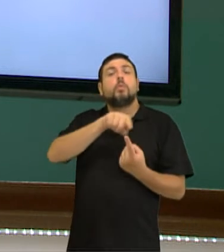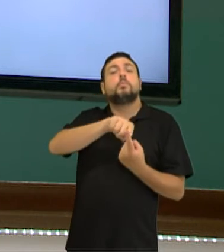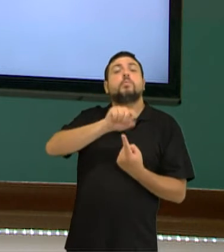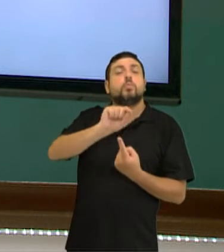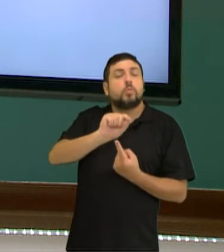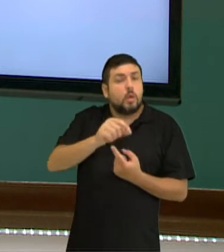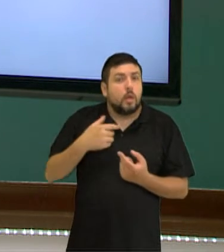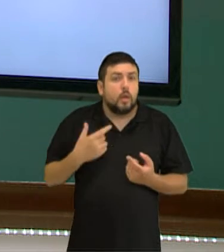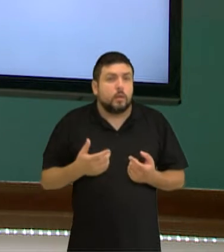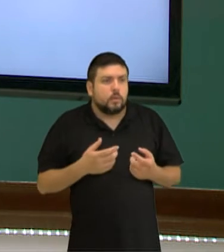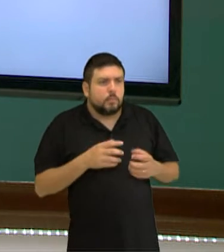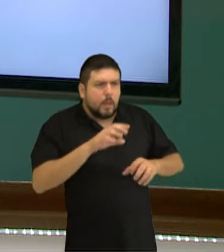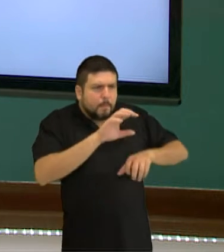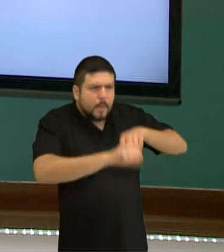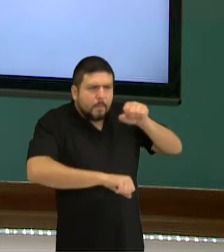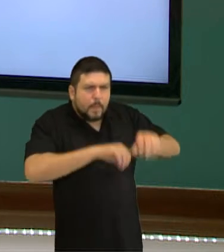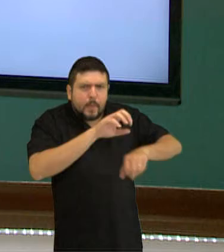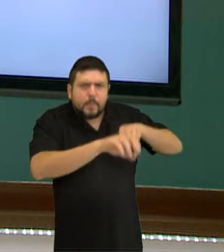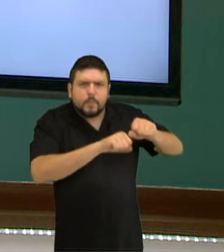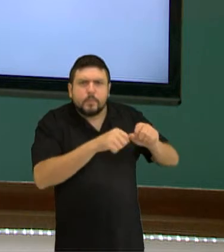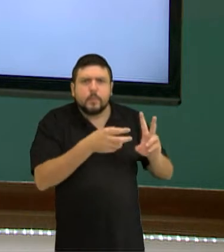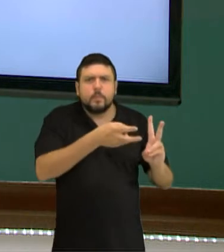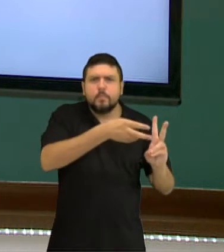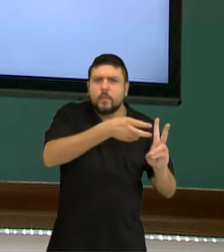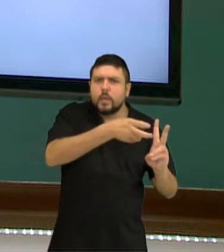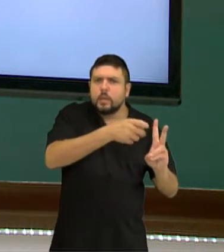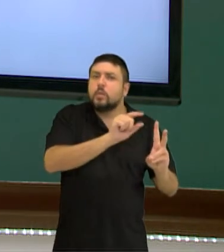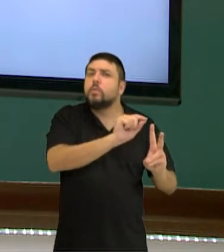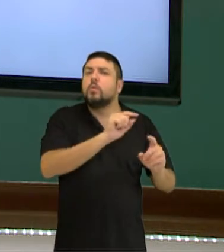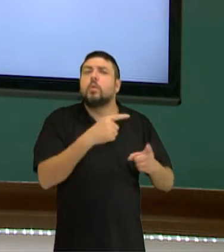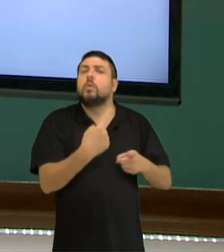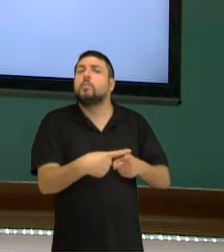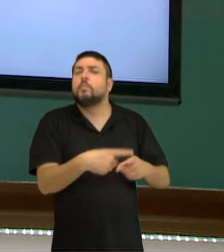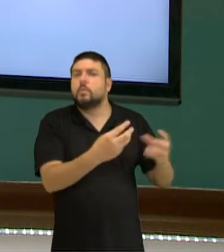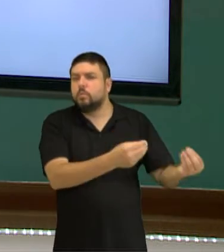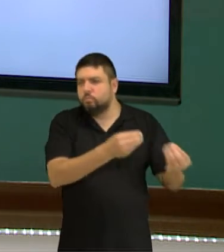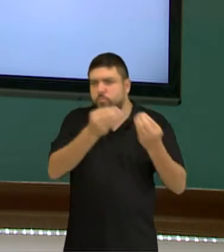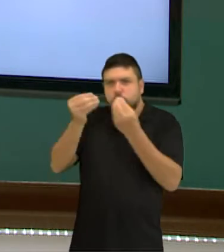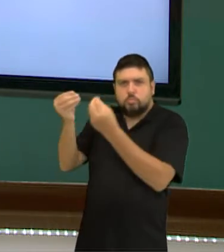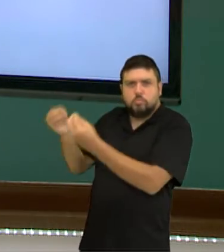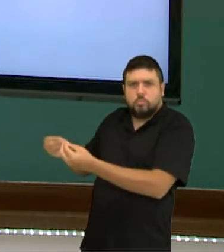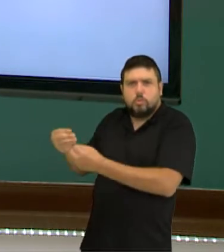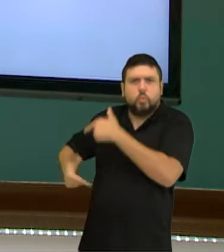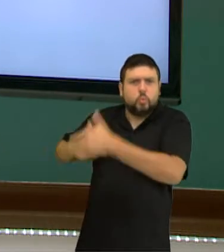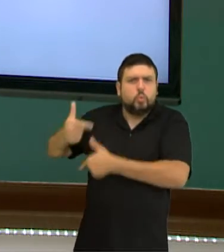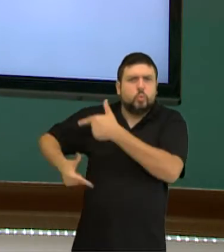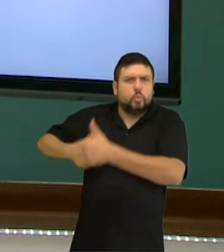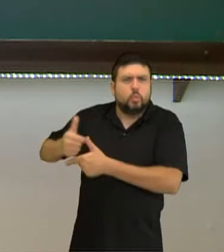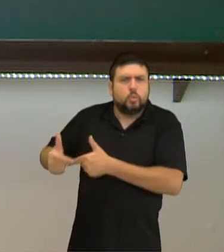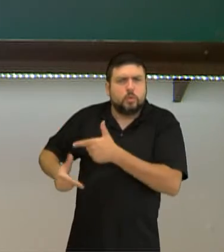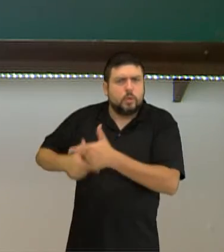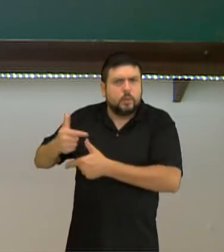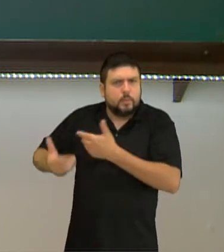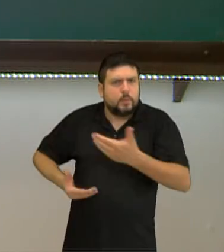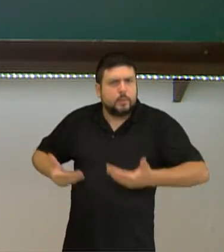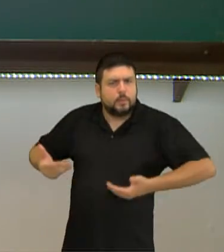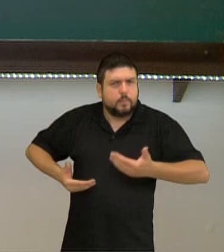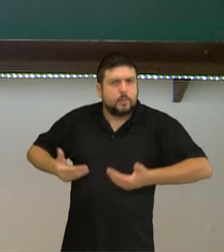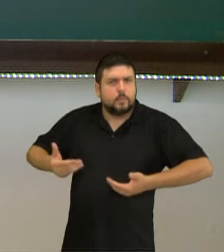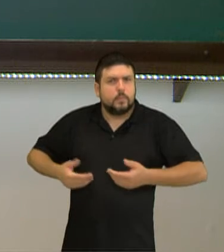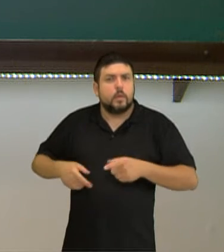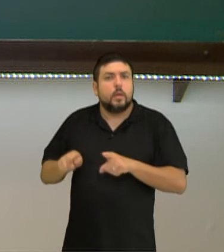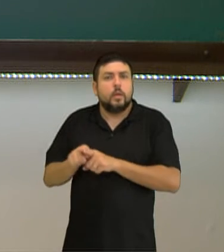suprir a falta de mão de obra, principalmente ali na região de São Paulo, e encontrar os metais preciosos que garantia a